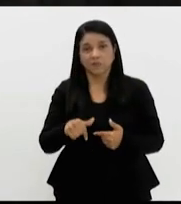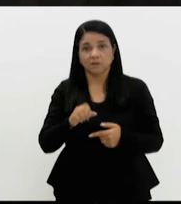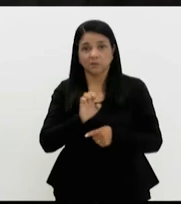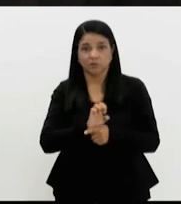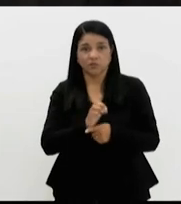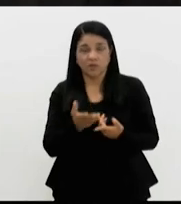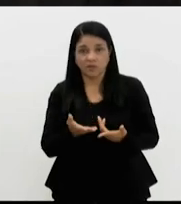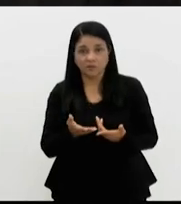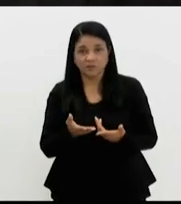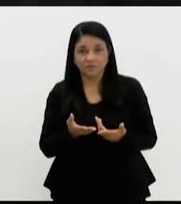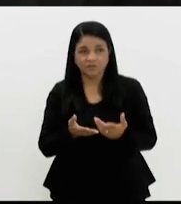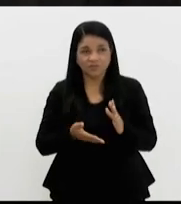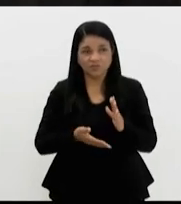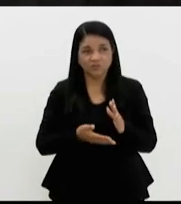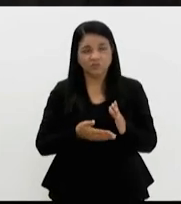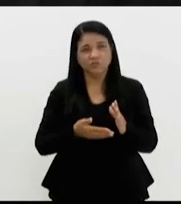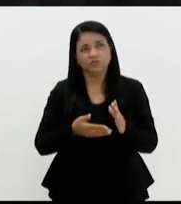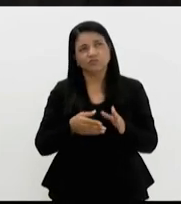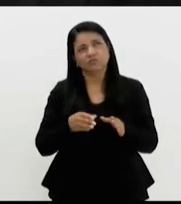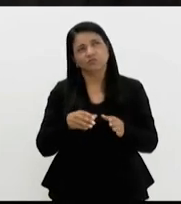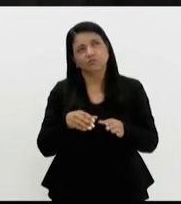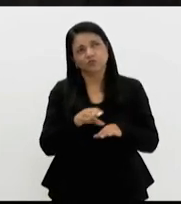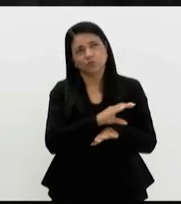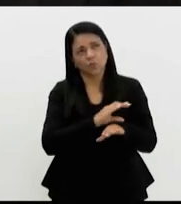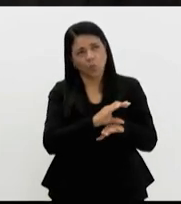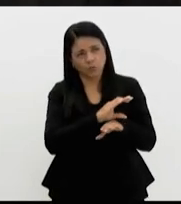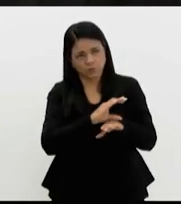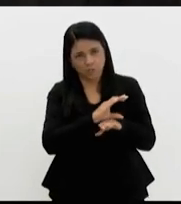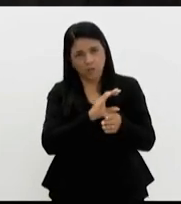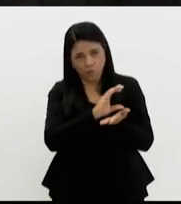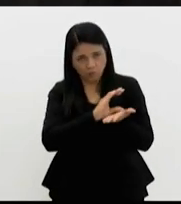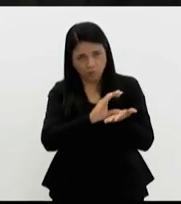retirado, não aqui, não este ano, mas já em o ano passado,